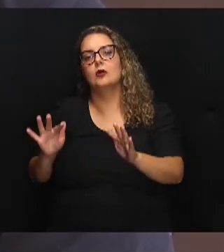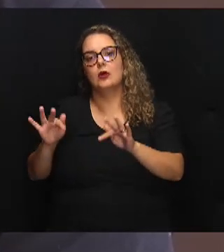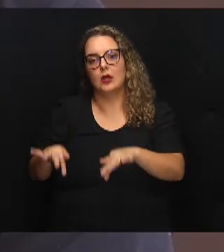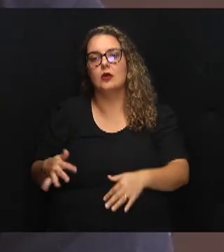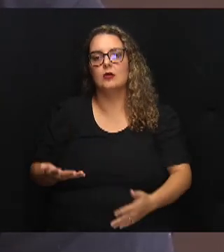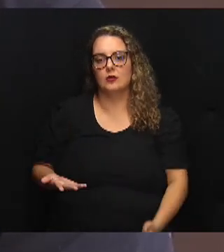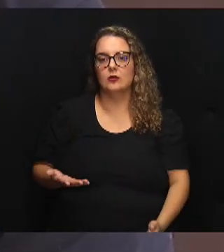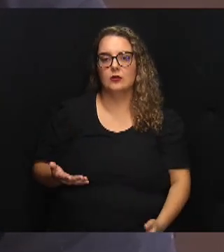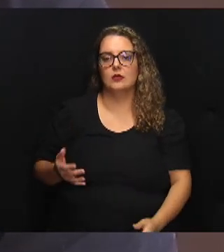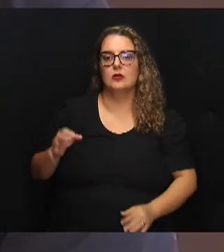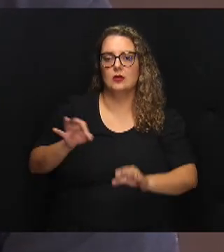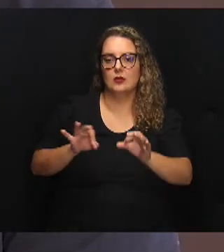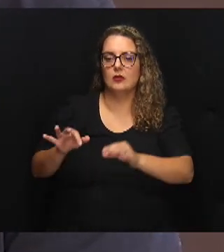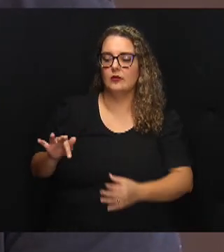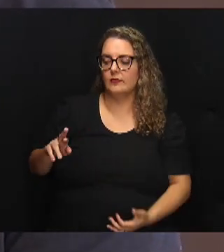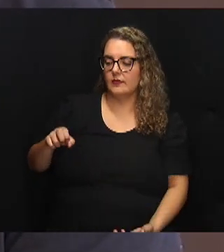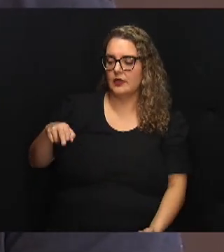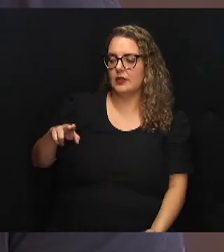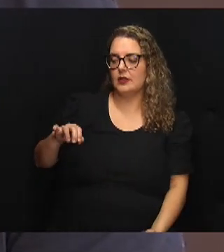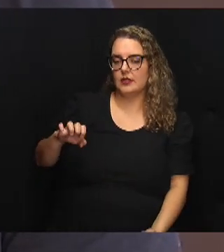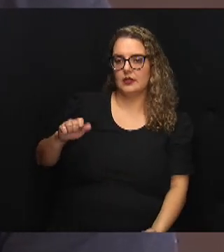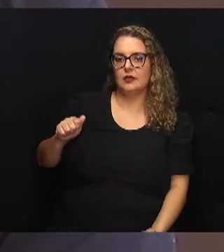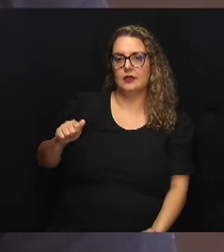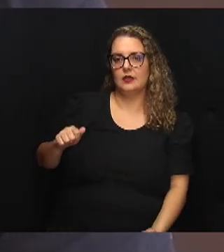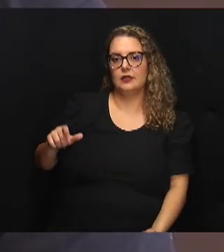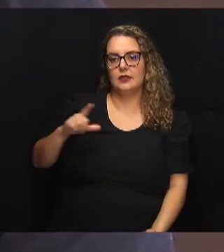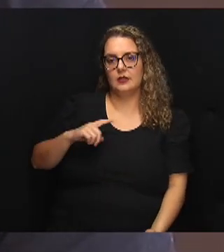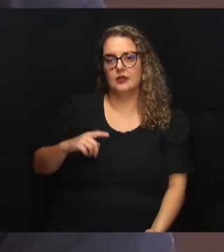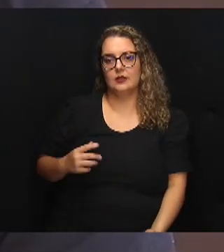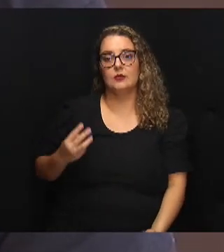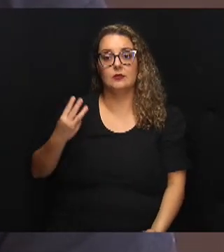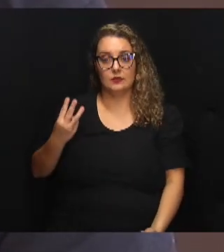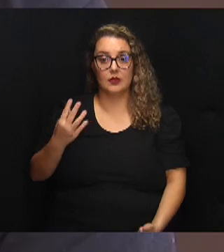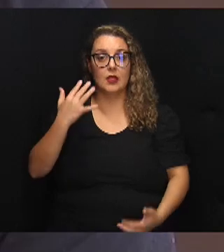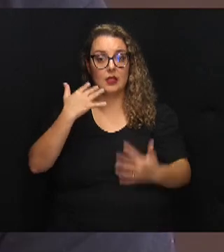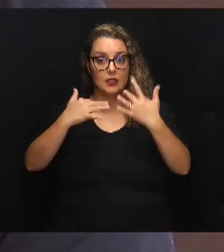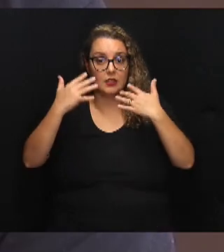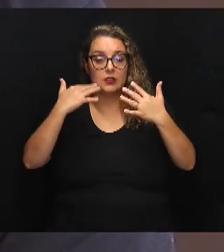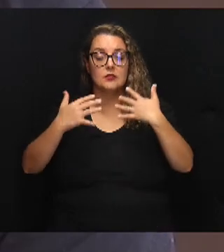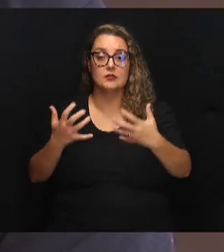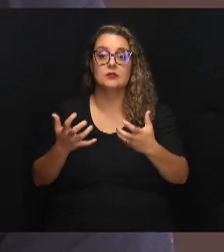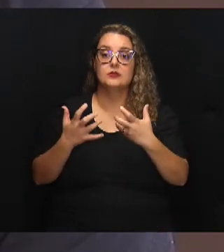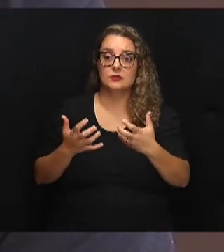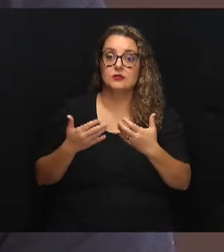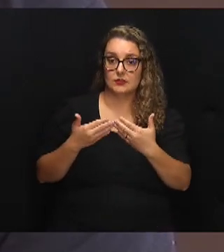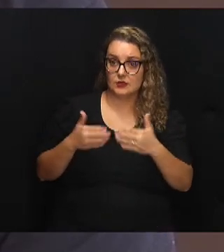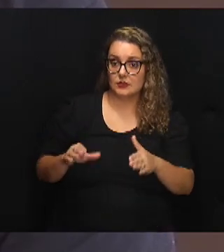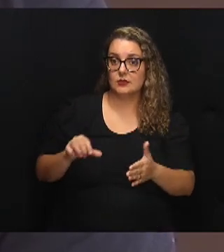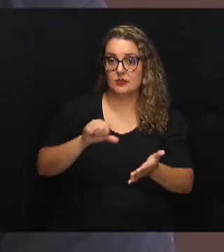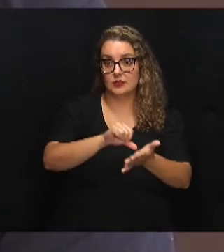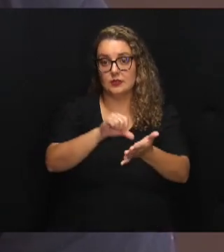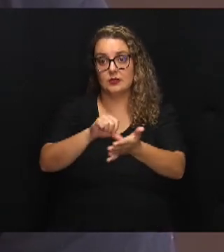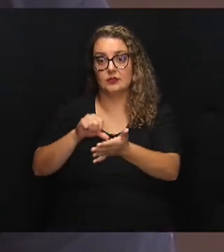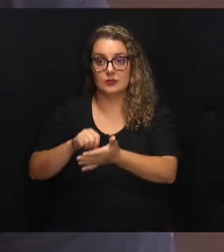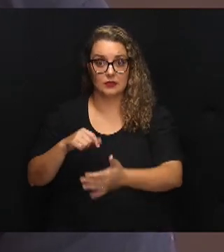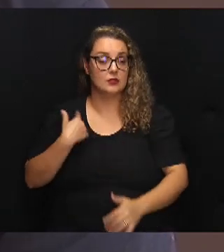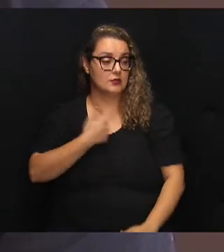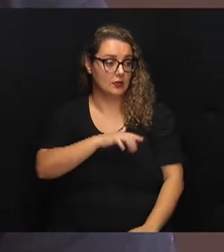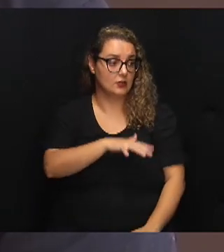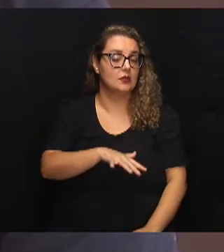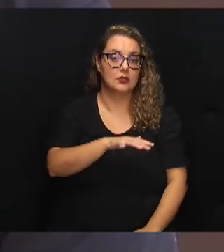a formatação da franquia. Já temos aí 3 interessados que querem abrir unidades. Na nossa região